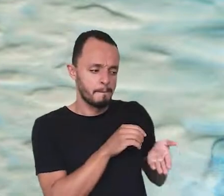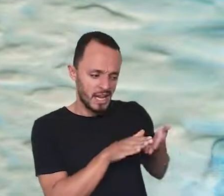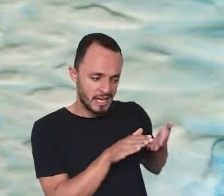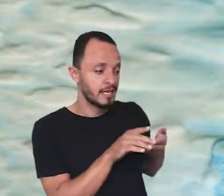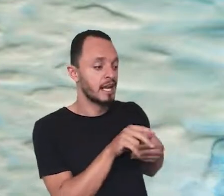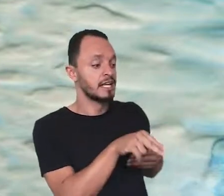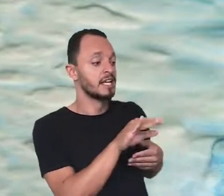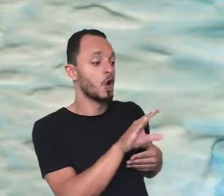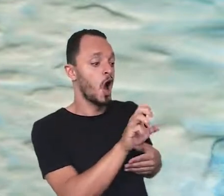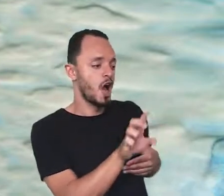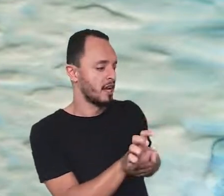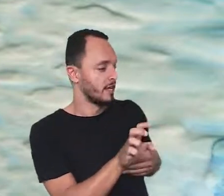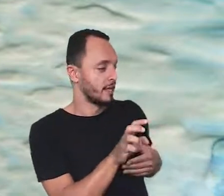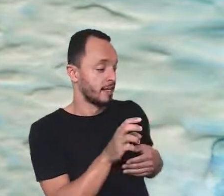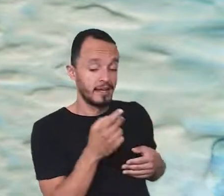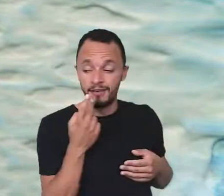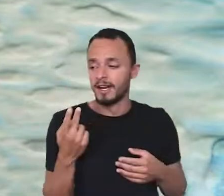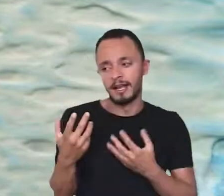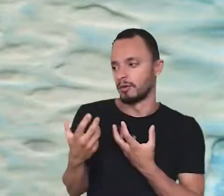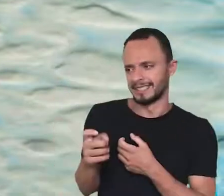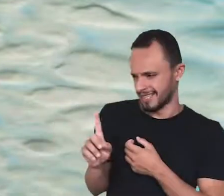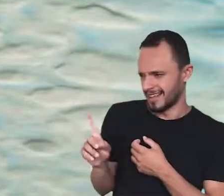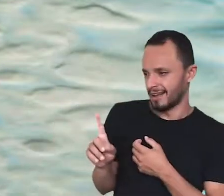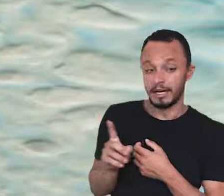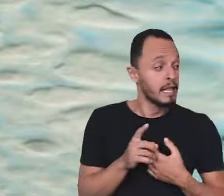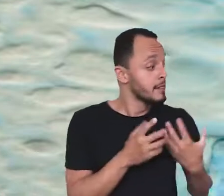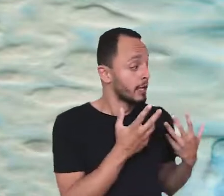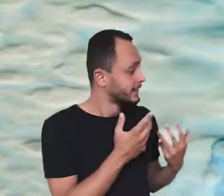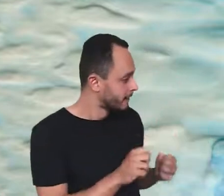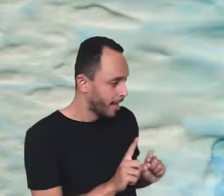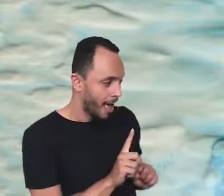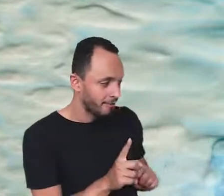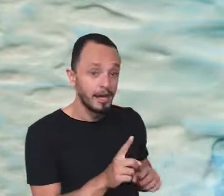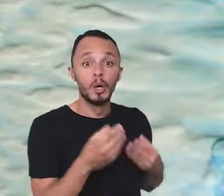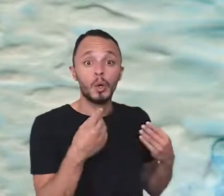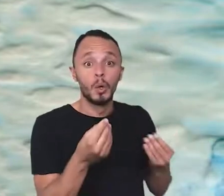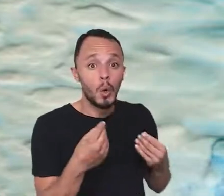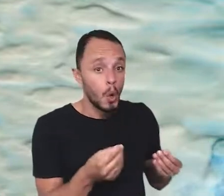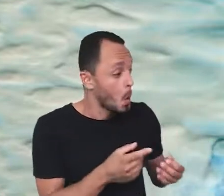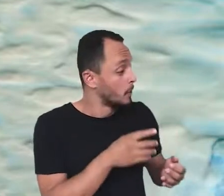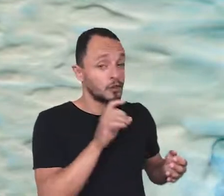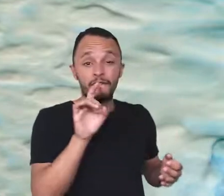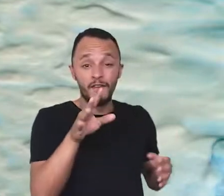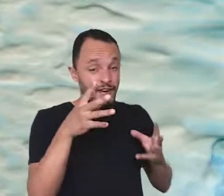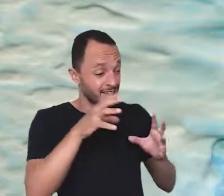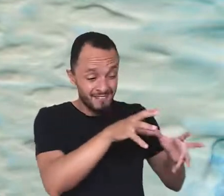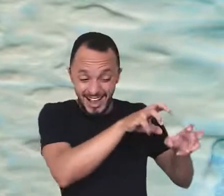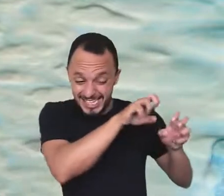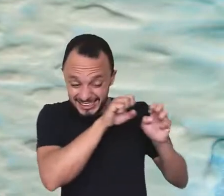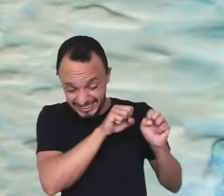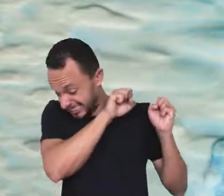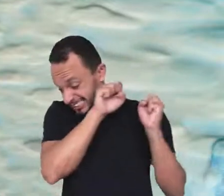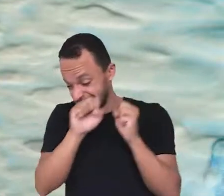Soube que ela não aceitava muito bem a Nicole. Não aceitava? Aquela lá faltava tirar a menina de dentro do prédio